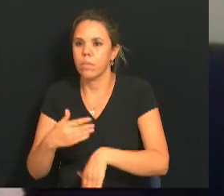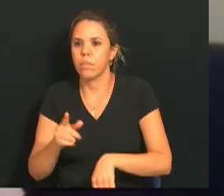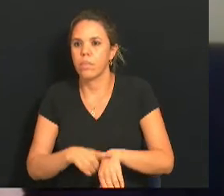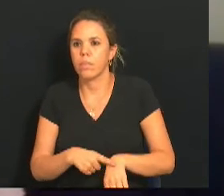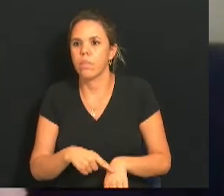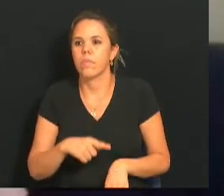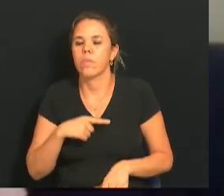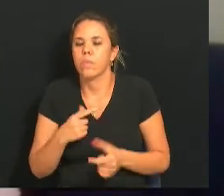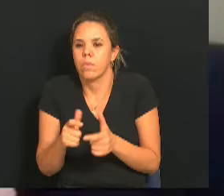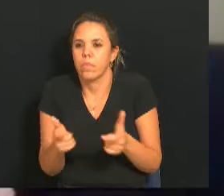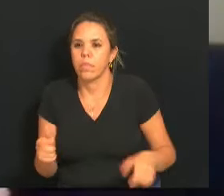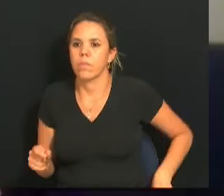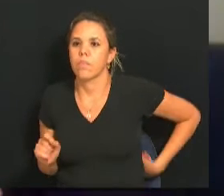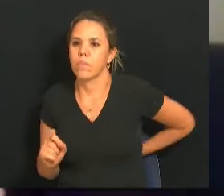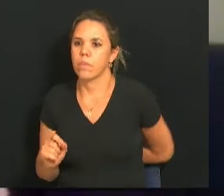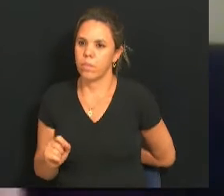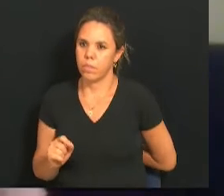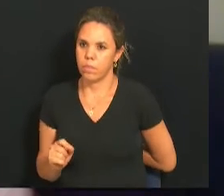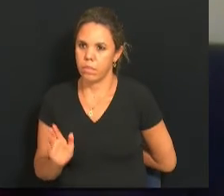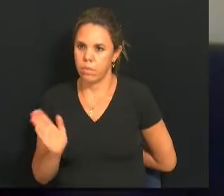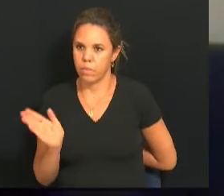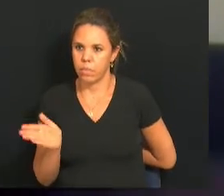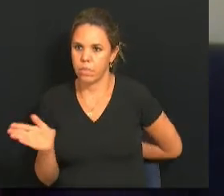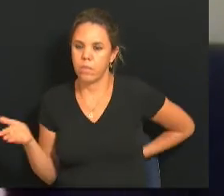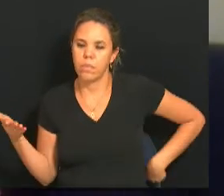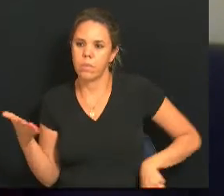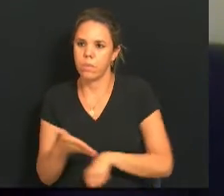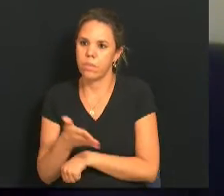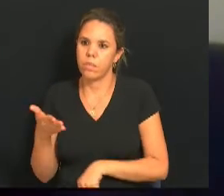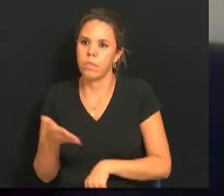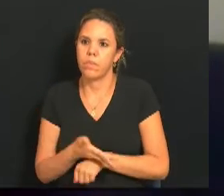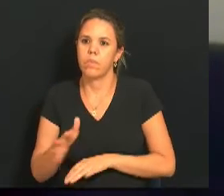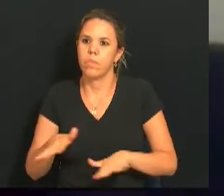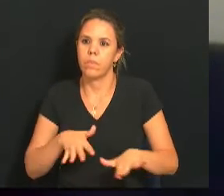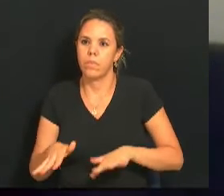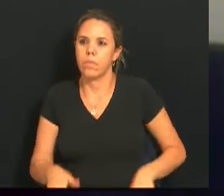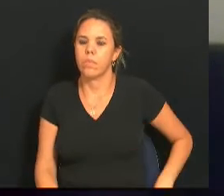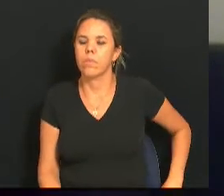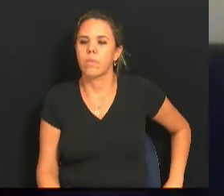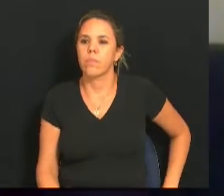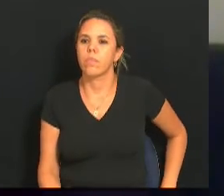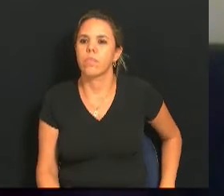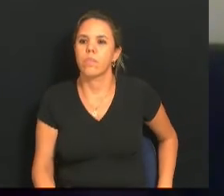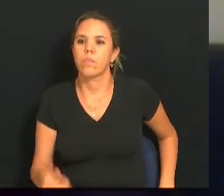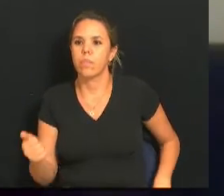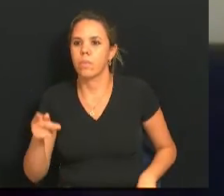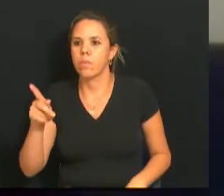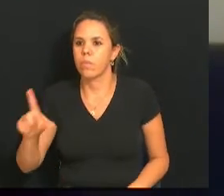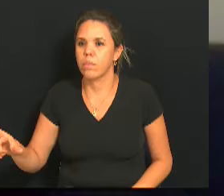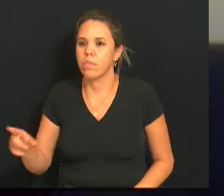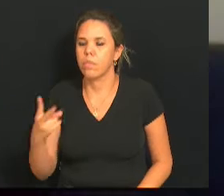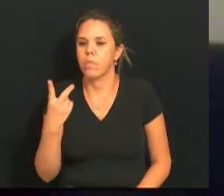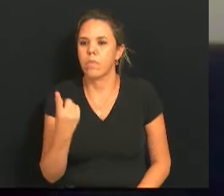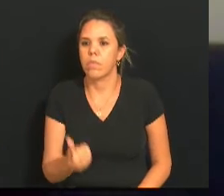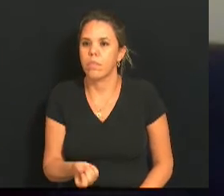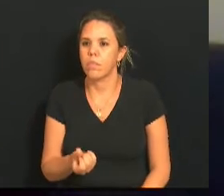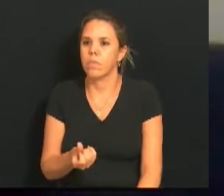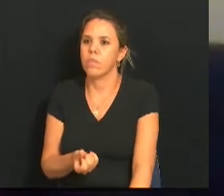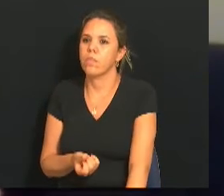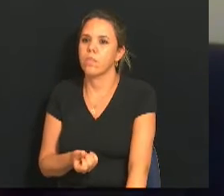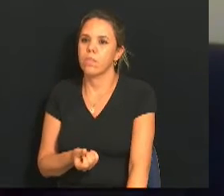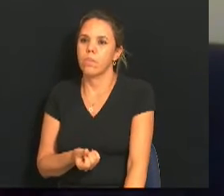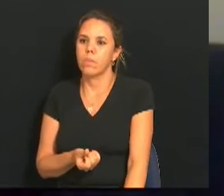uma ampliação. Então, a gente já participou desse movimento da discussão desse primeiro PL de 2016,